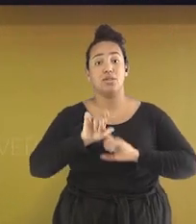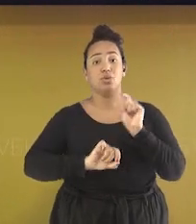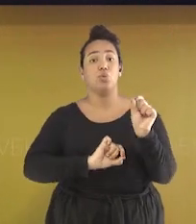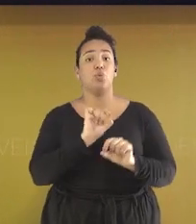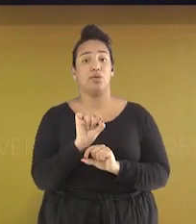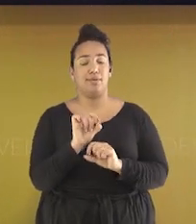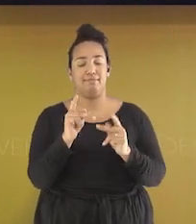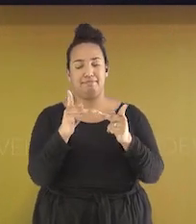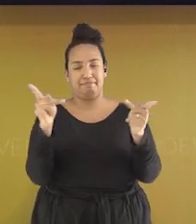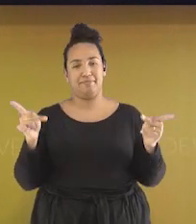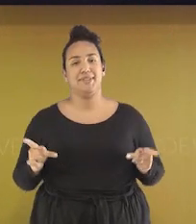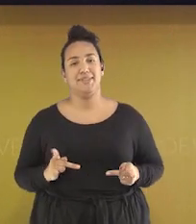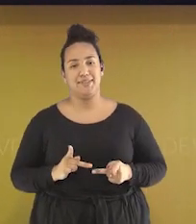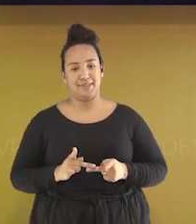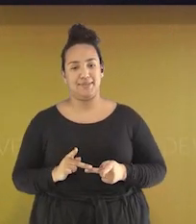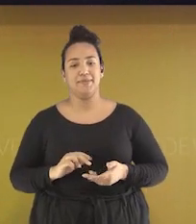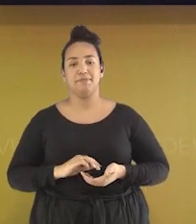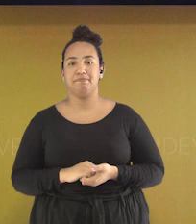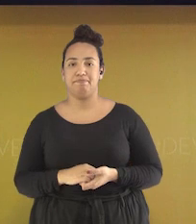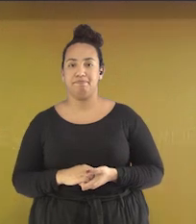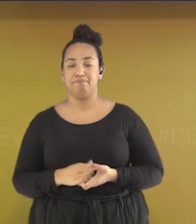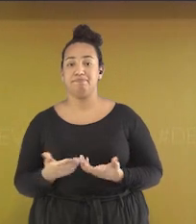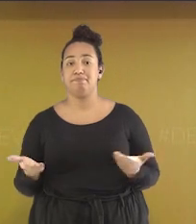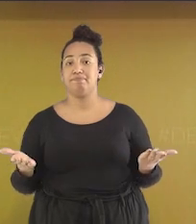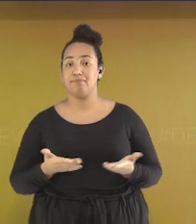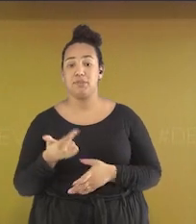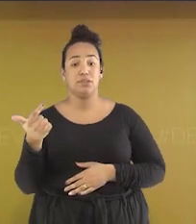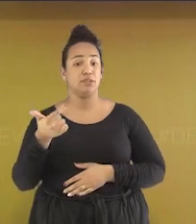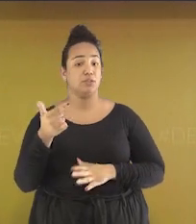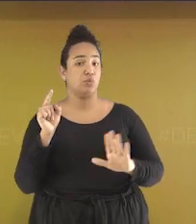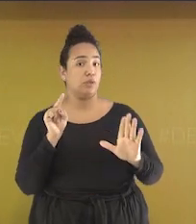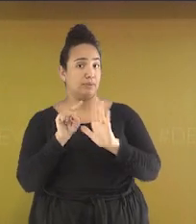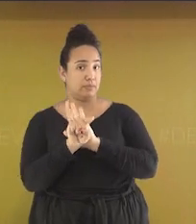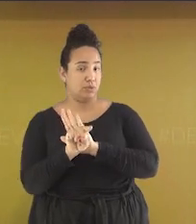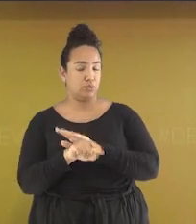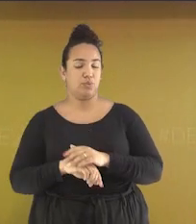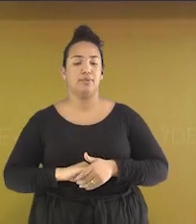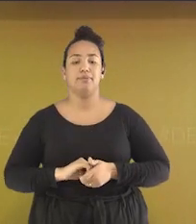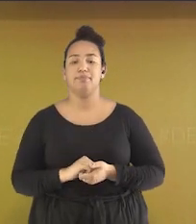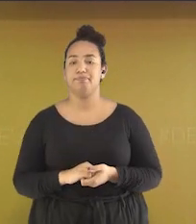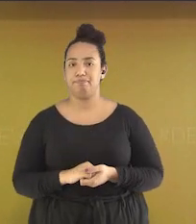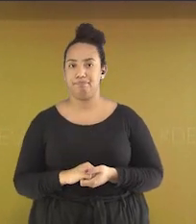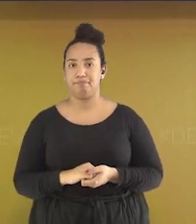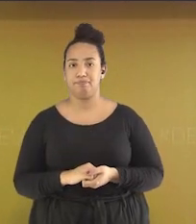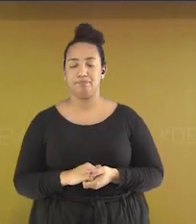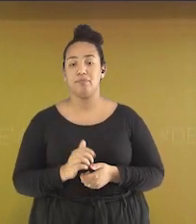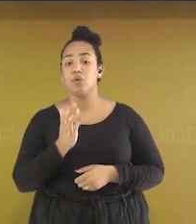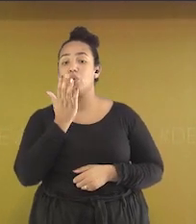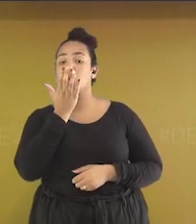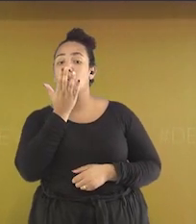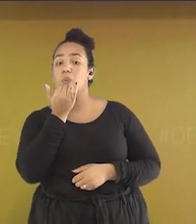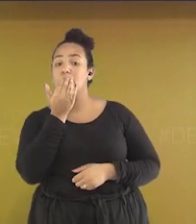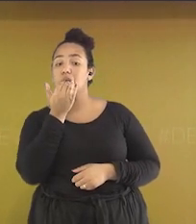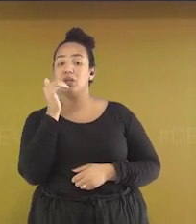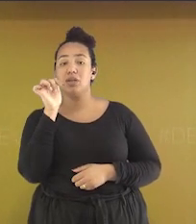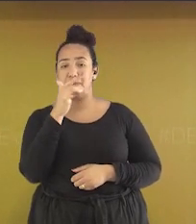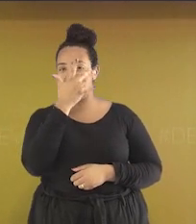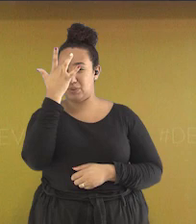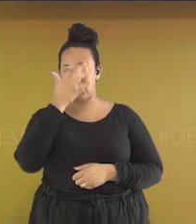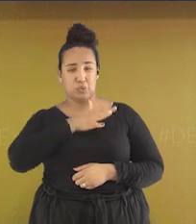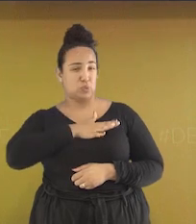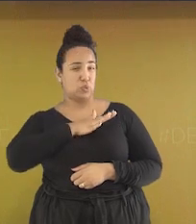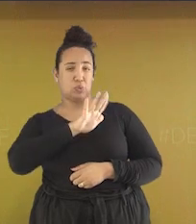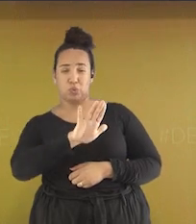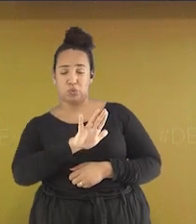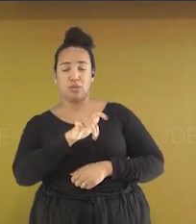preferido dos alunos é a pizza. Agora vamos para mais uma pergunta. Qual o alimento